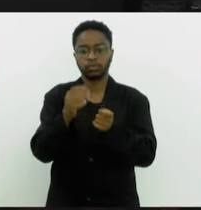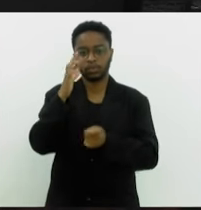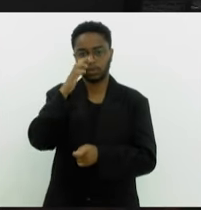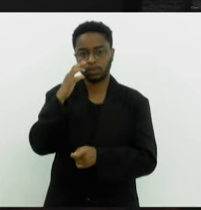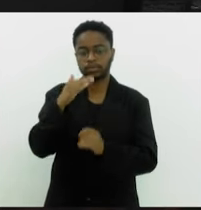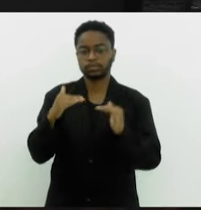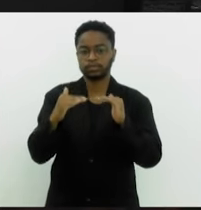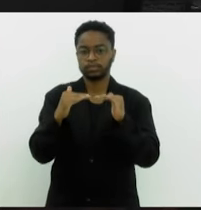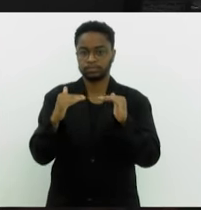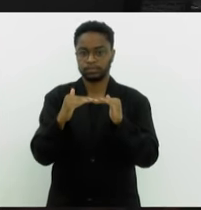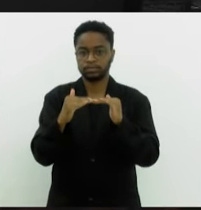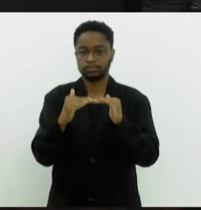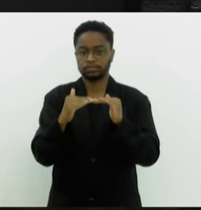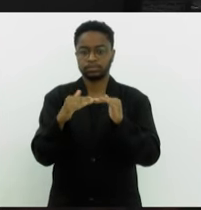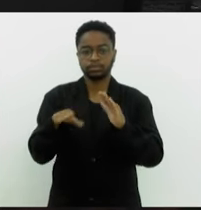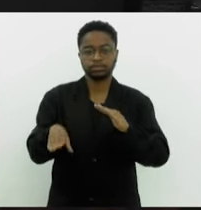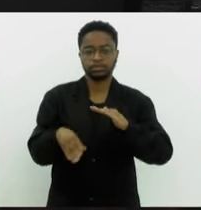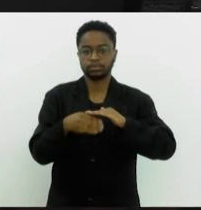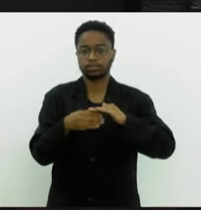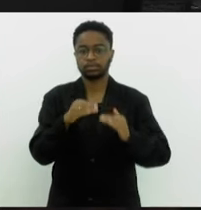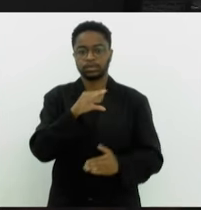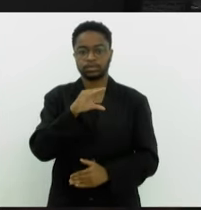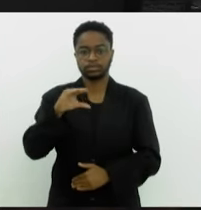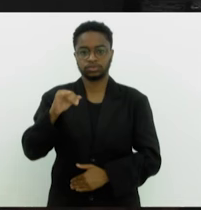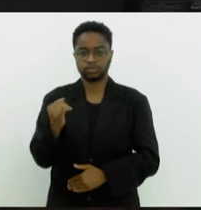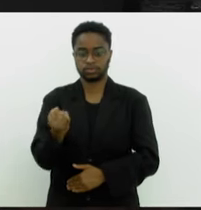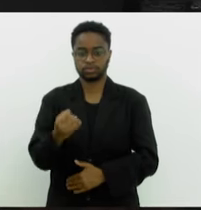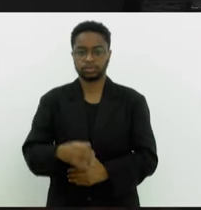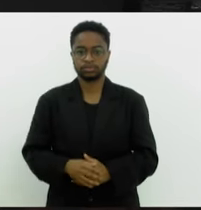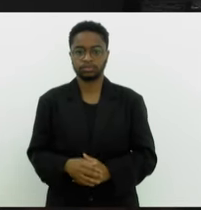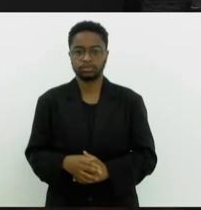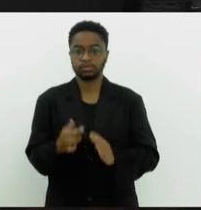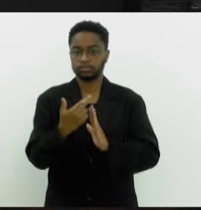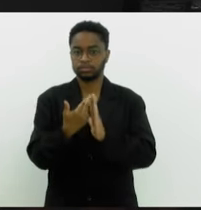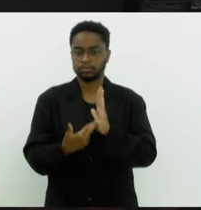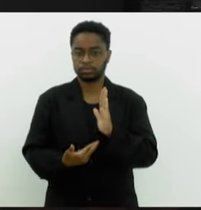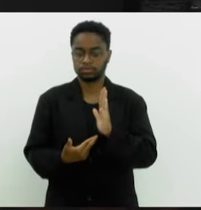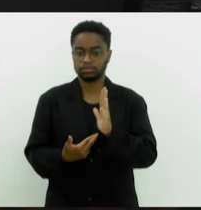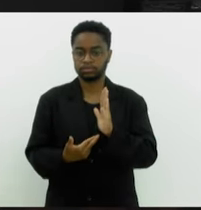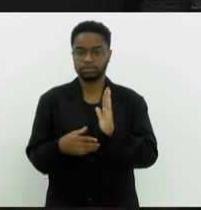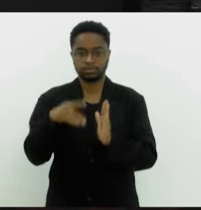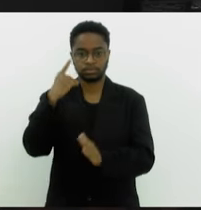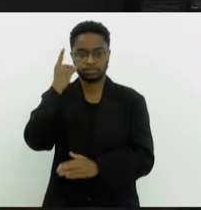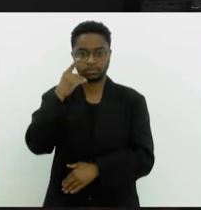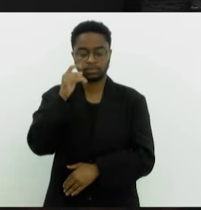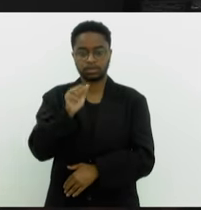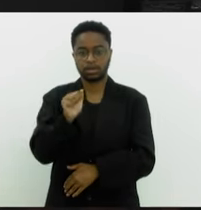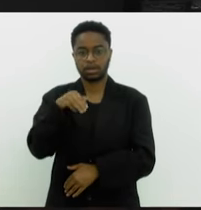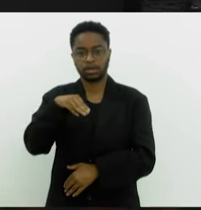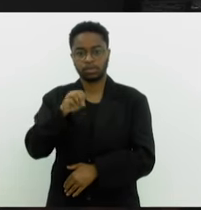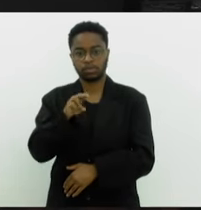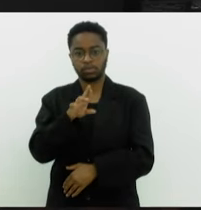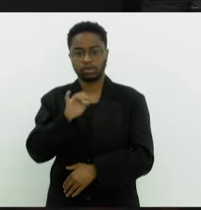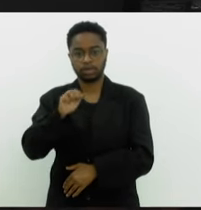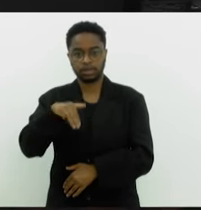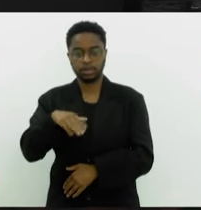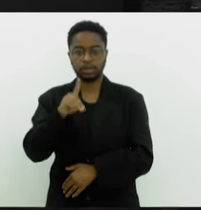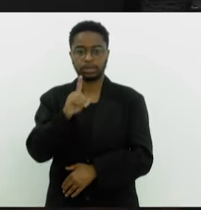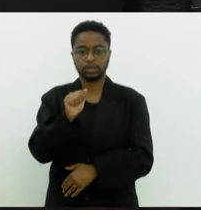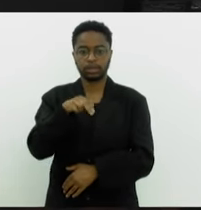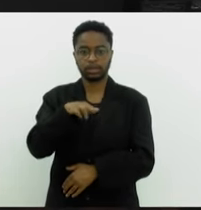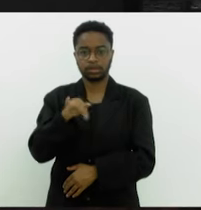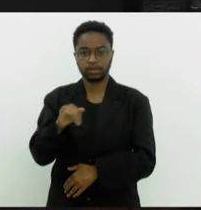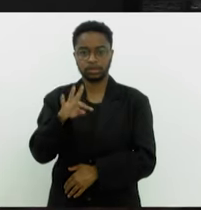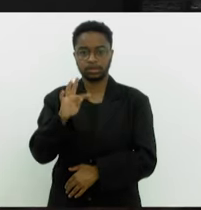Controle, favorável, com as emendas da CCJ. Relatores, deputados Rodrigo Amorim, Dani Monteiro,